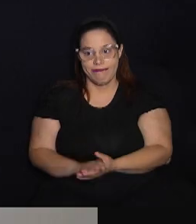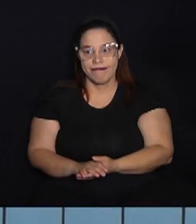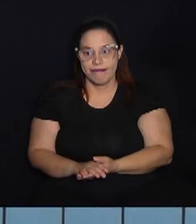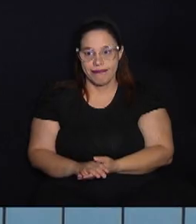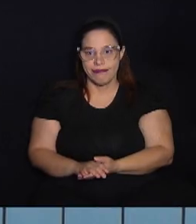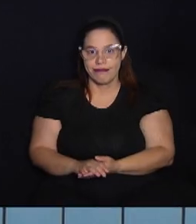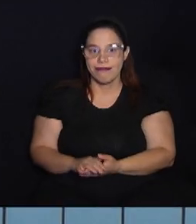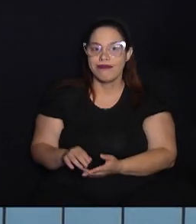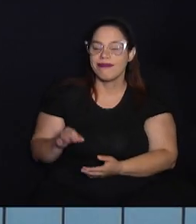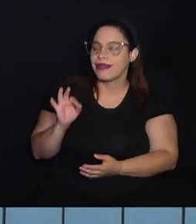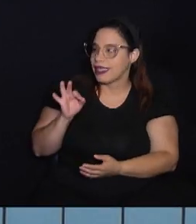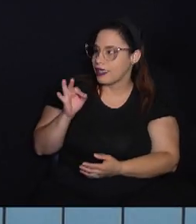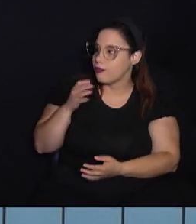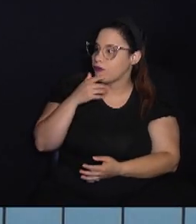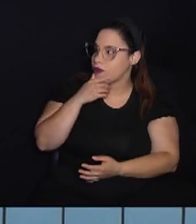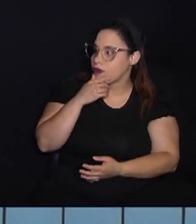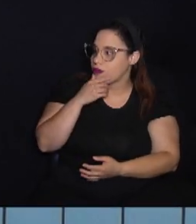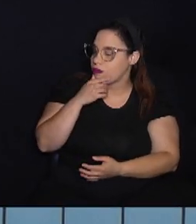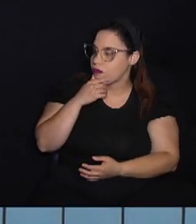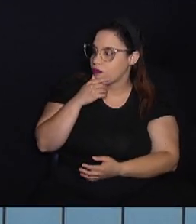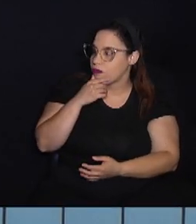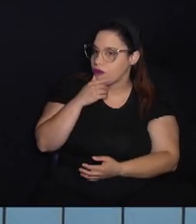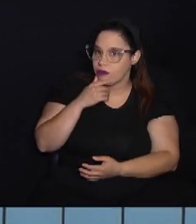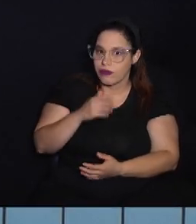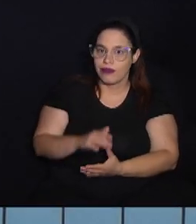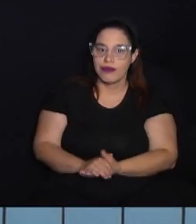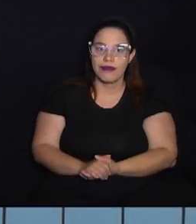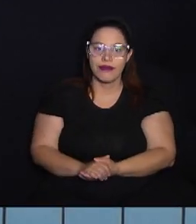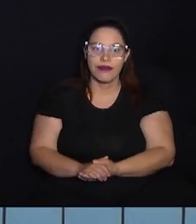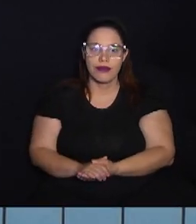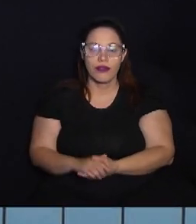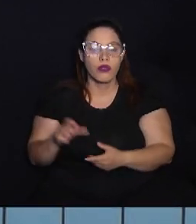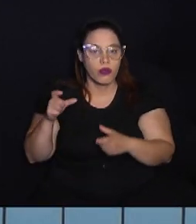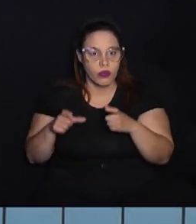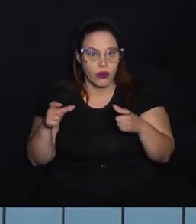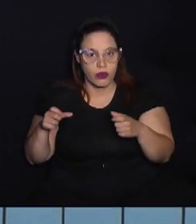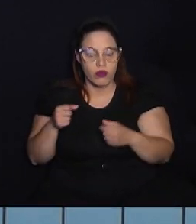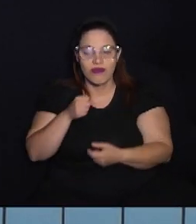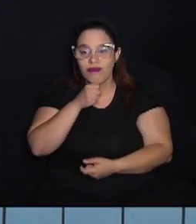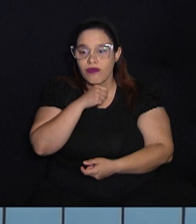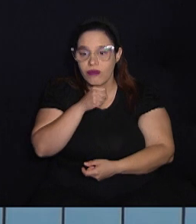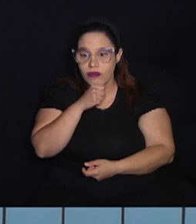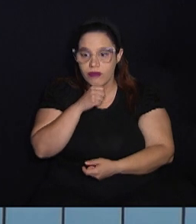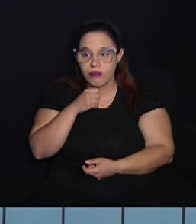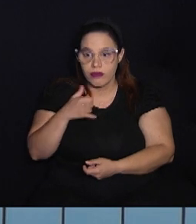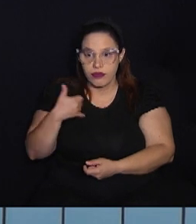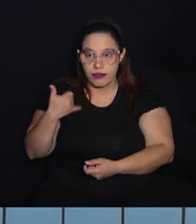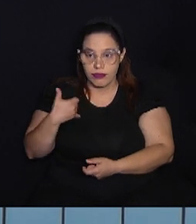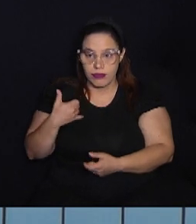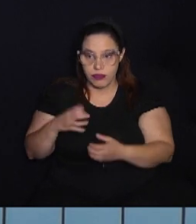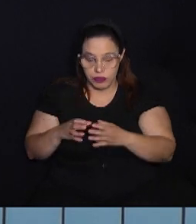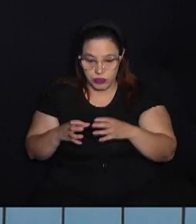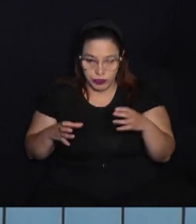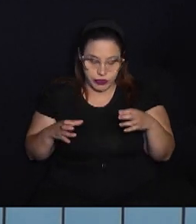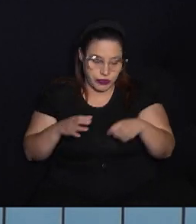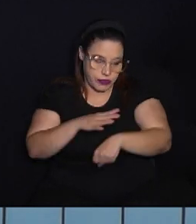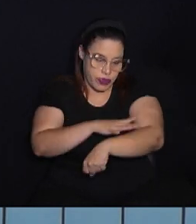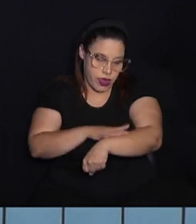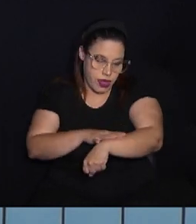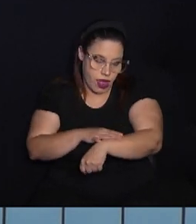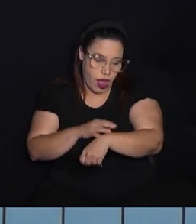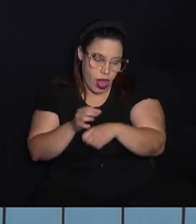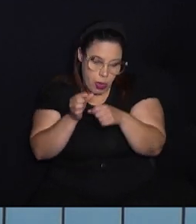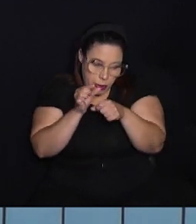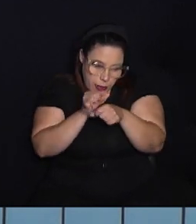Mais intensos, né? É, no caso, Exato. no caso dos idosos que têm a pele um pouco mais sensível, mais